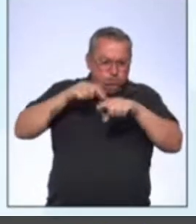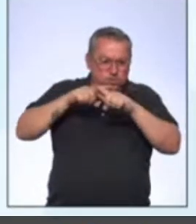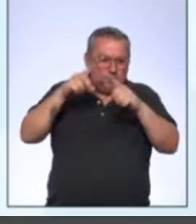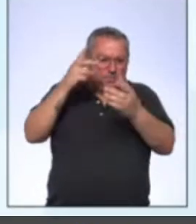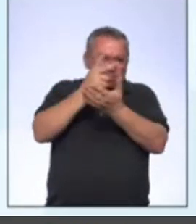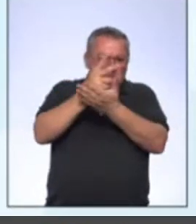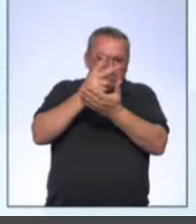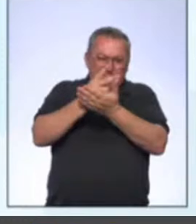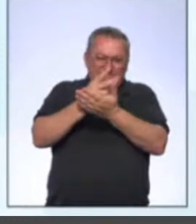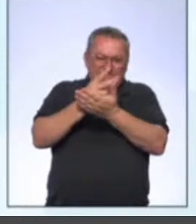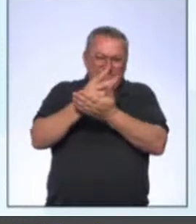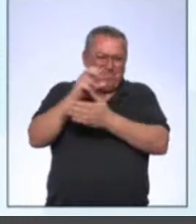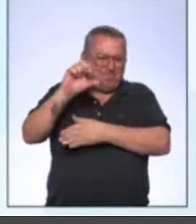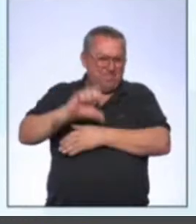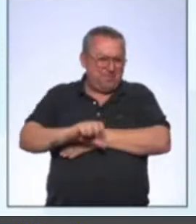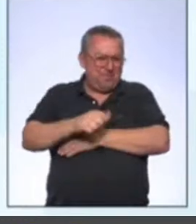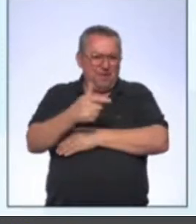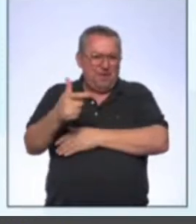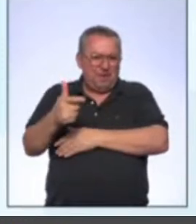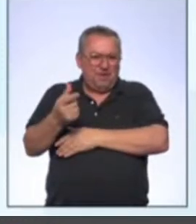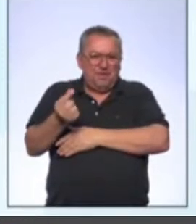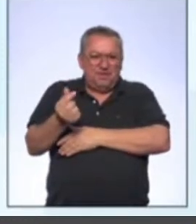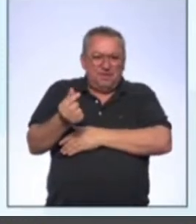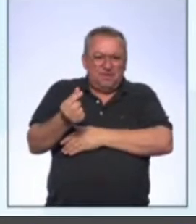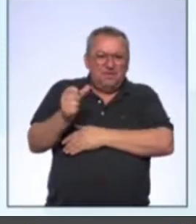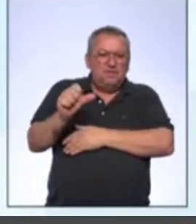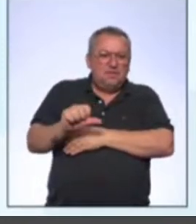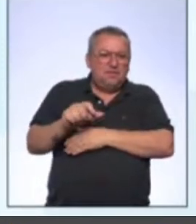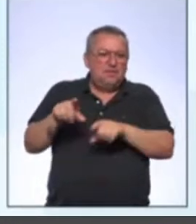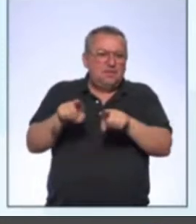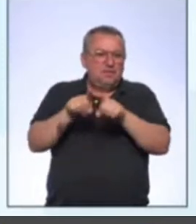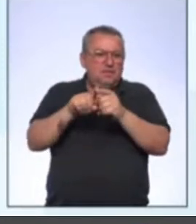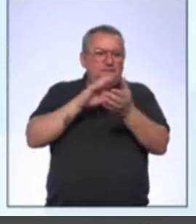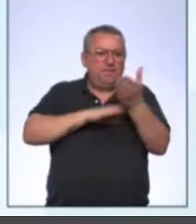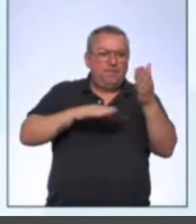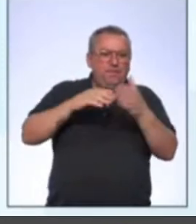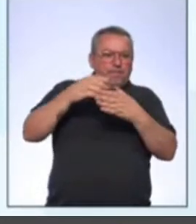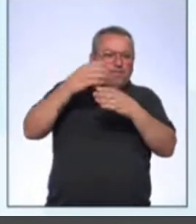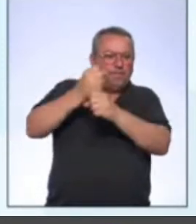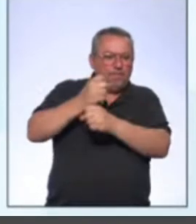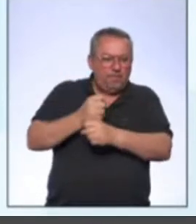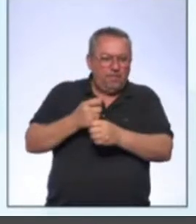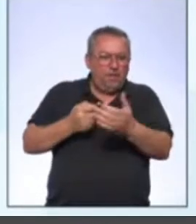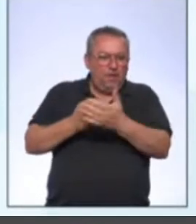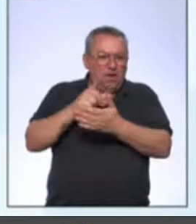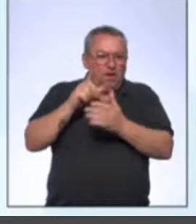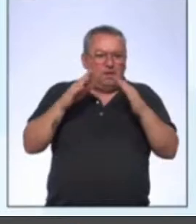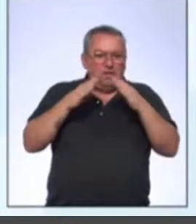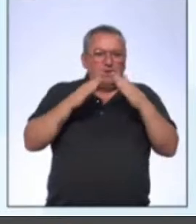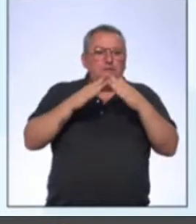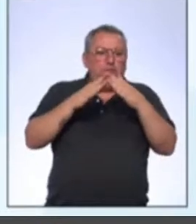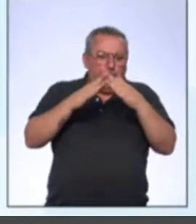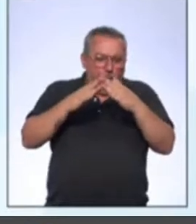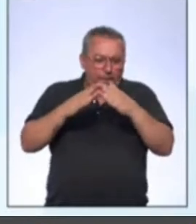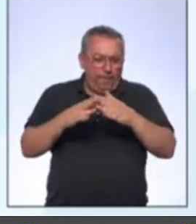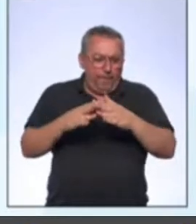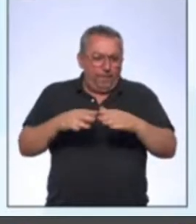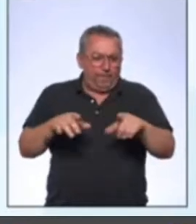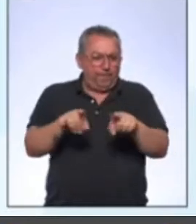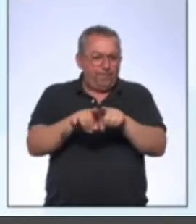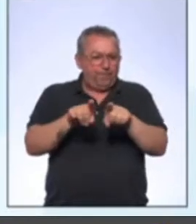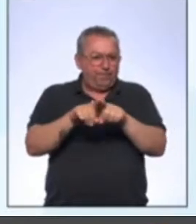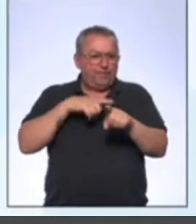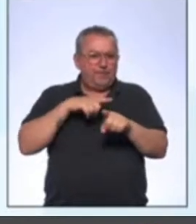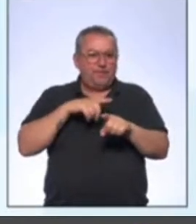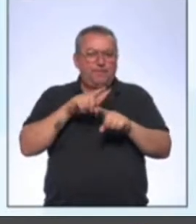podia ser pior. Pouco dinheiro para poder pagar todas as contas e despesas do lar. Poxa vida, tá lá